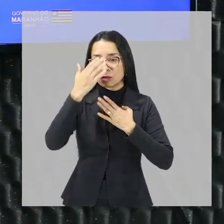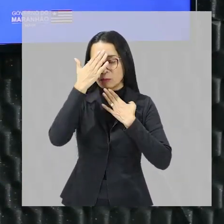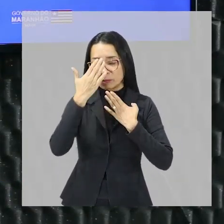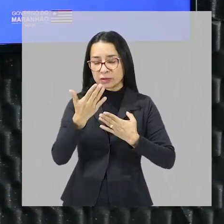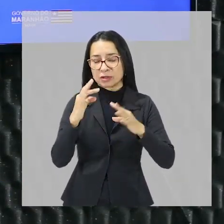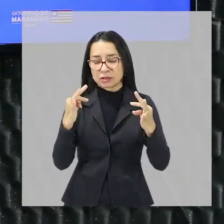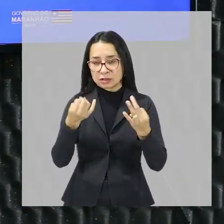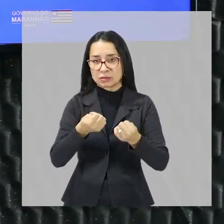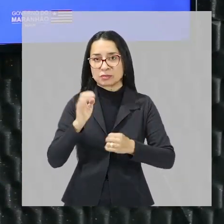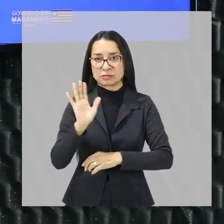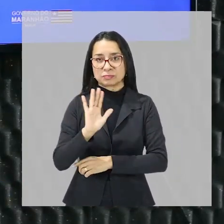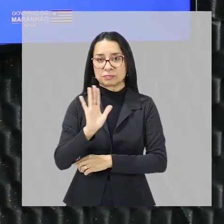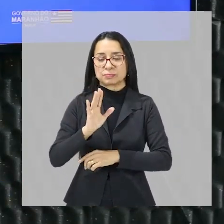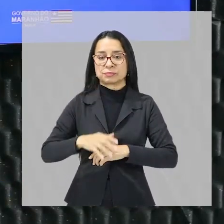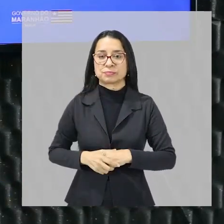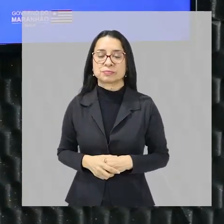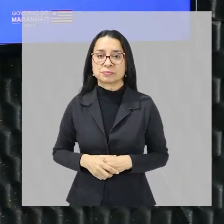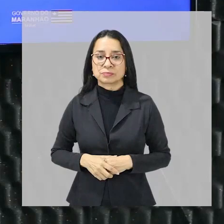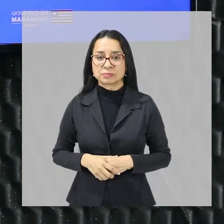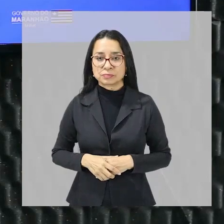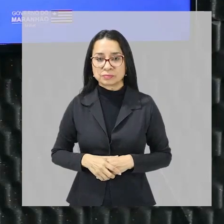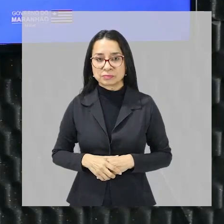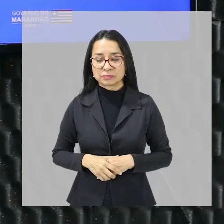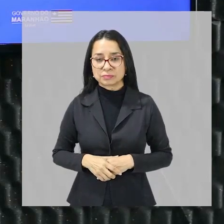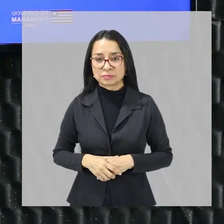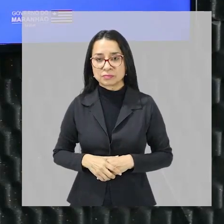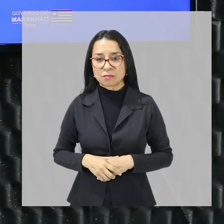atenção e até a próxima. Tchau, tchau.